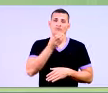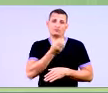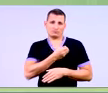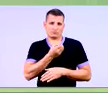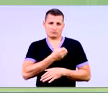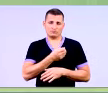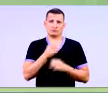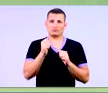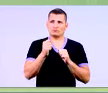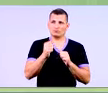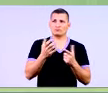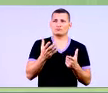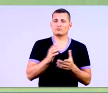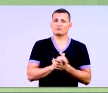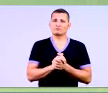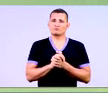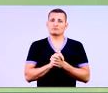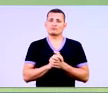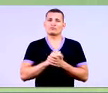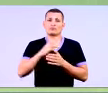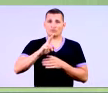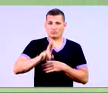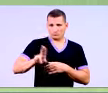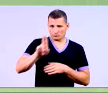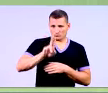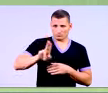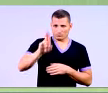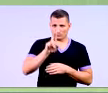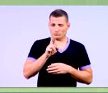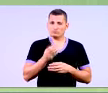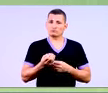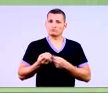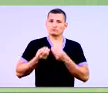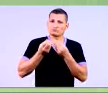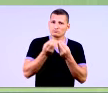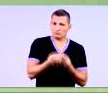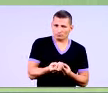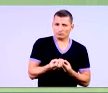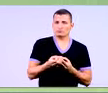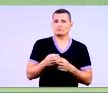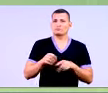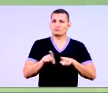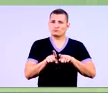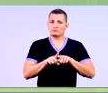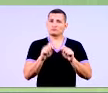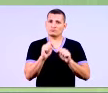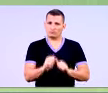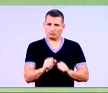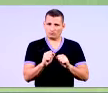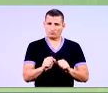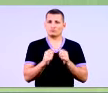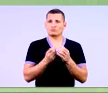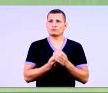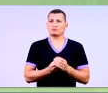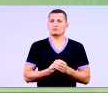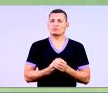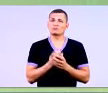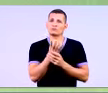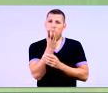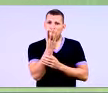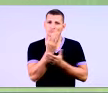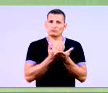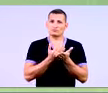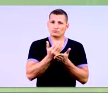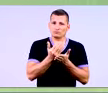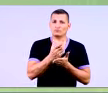fornecidos pelo usuário podem também ser originados a partir de